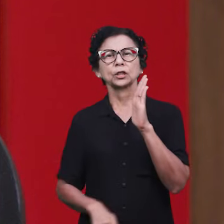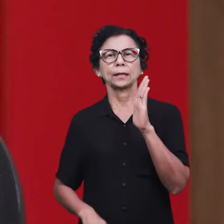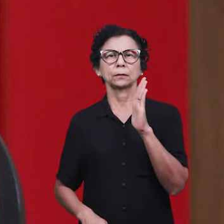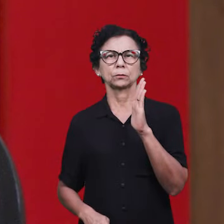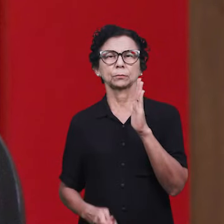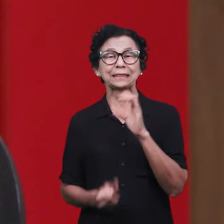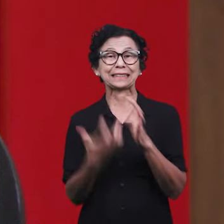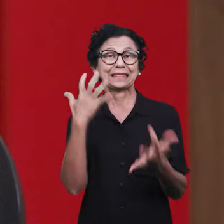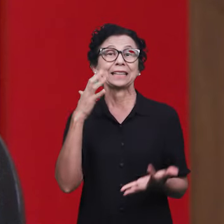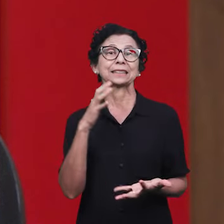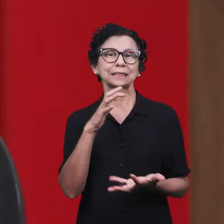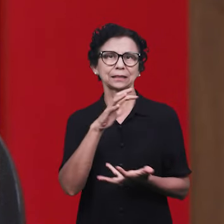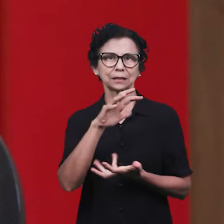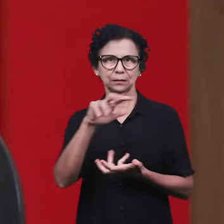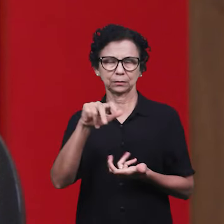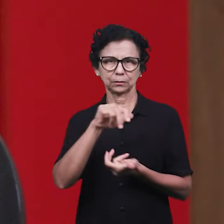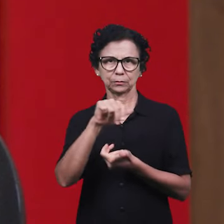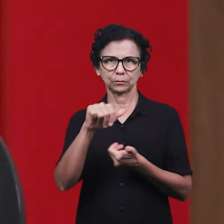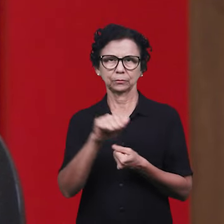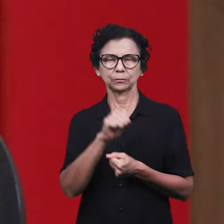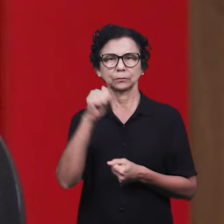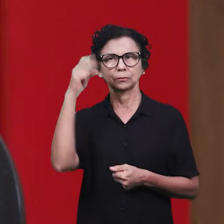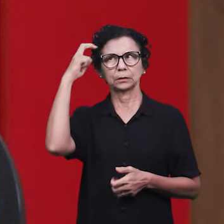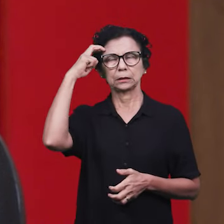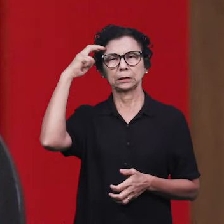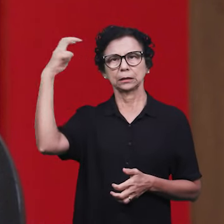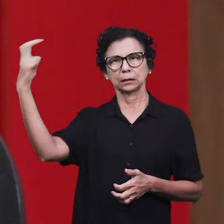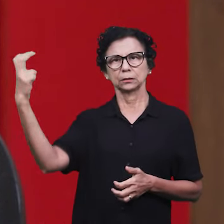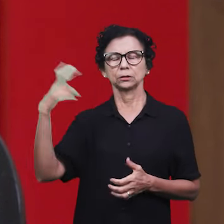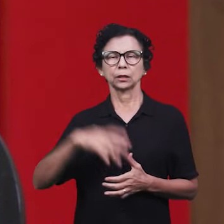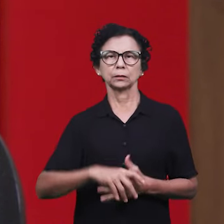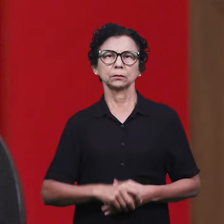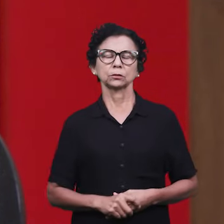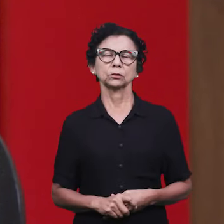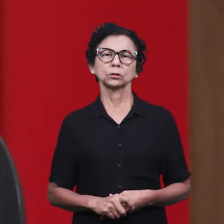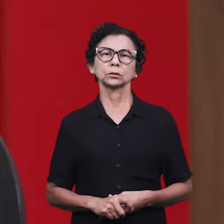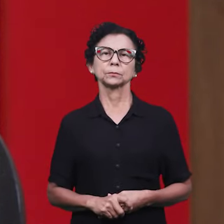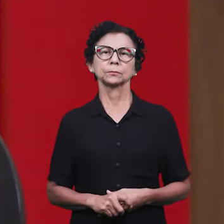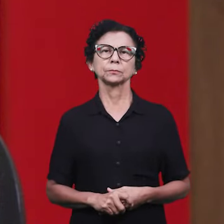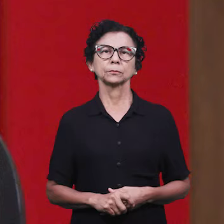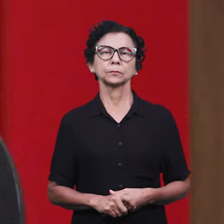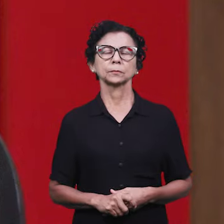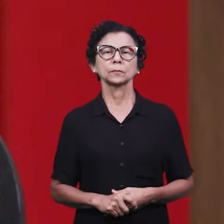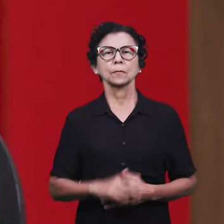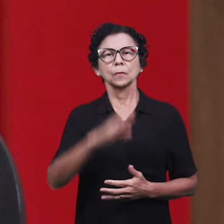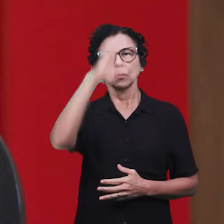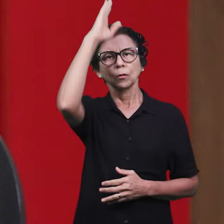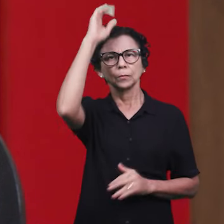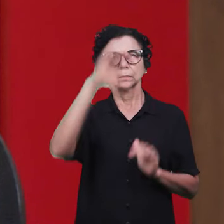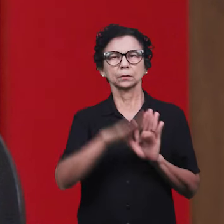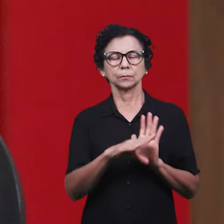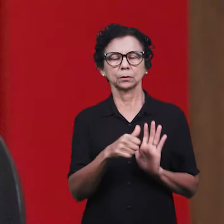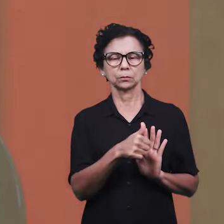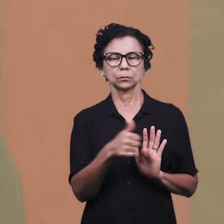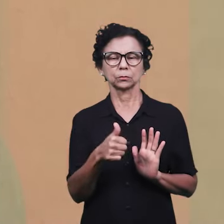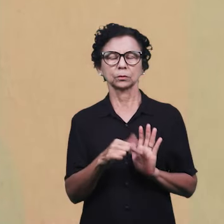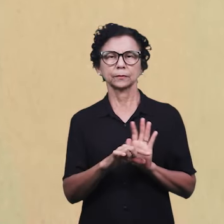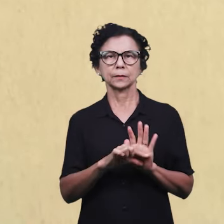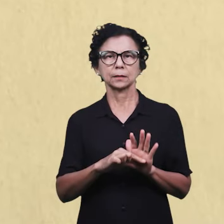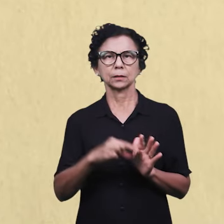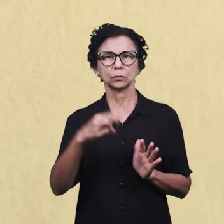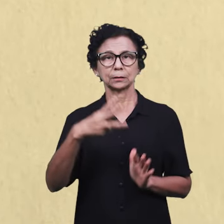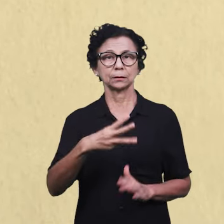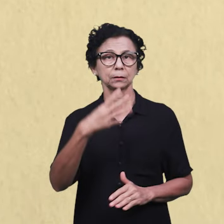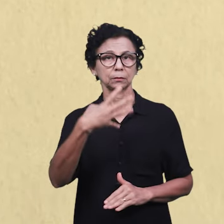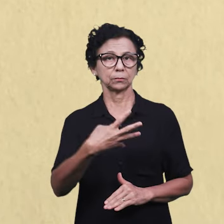sobre criacionismo científico, né? Nós vamos ler um texto, está em Romanos 11:34, e a